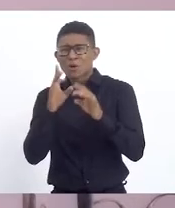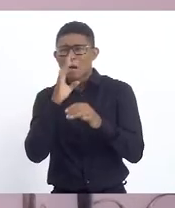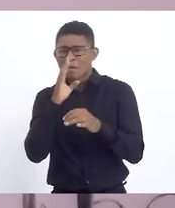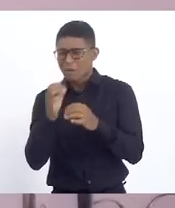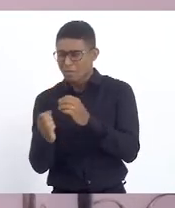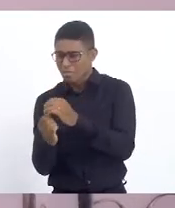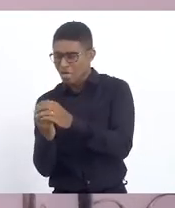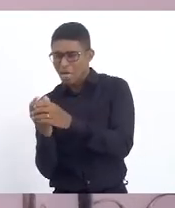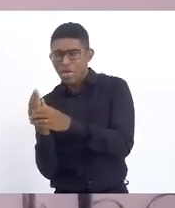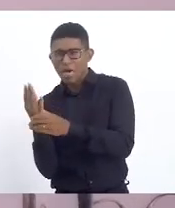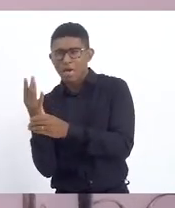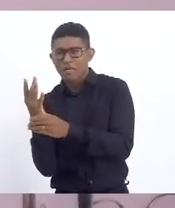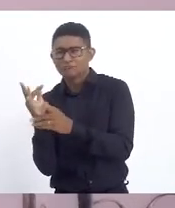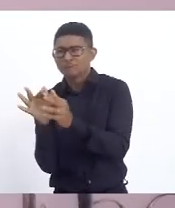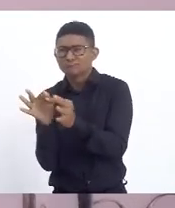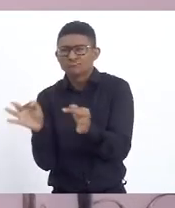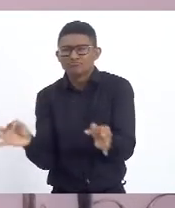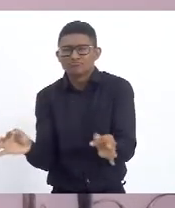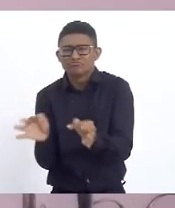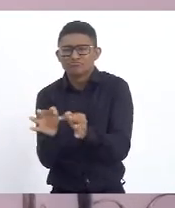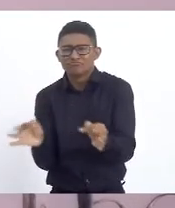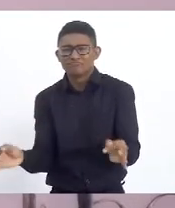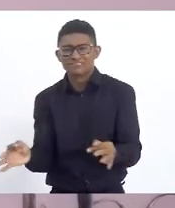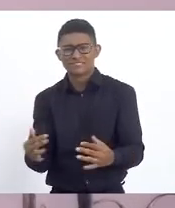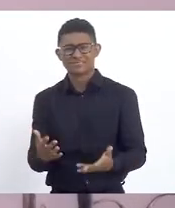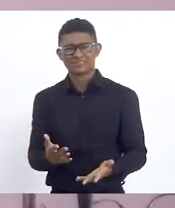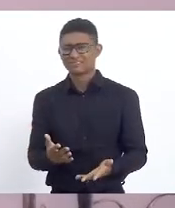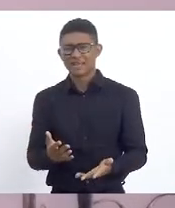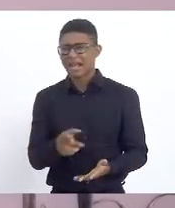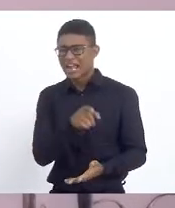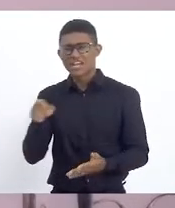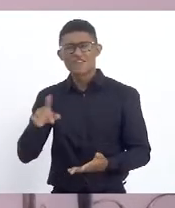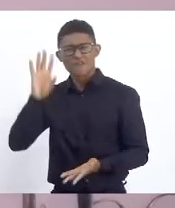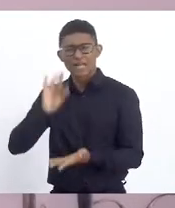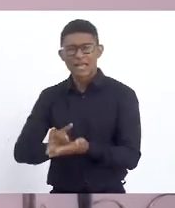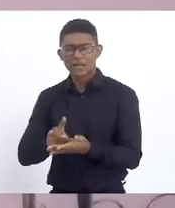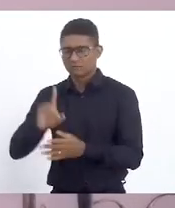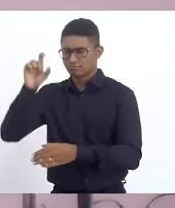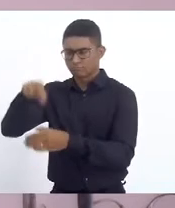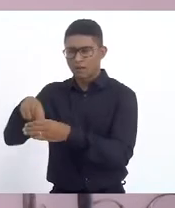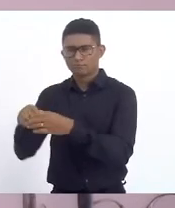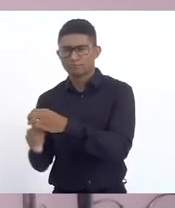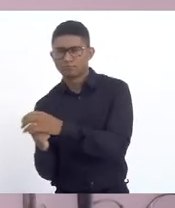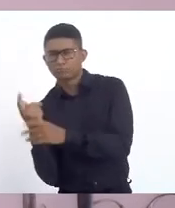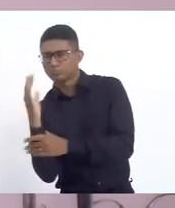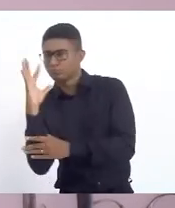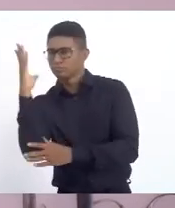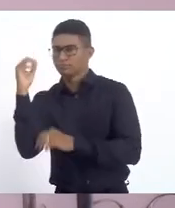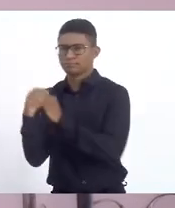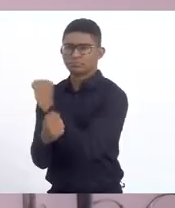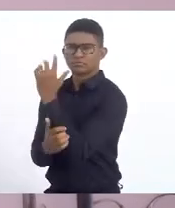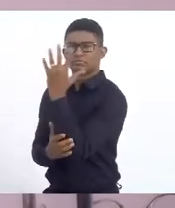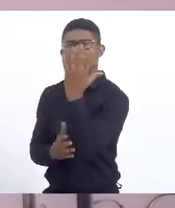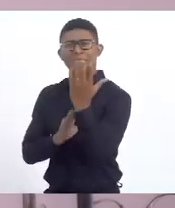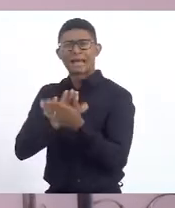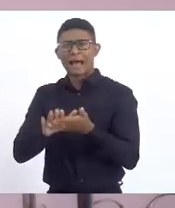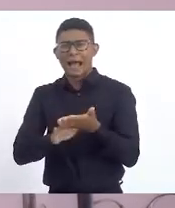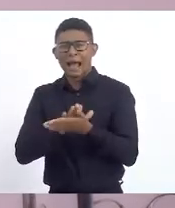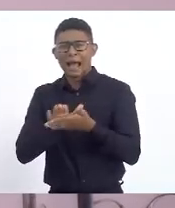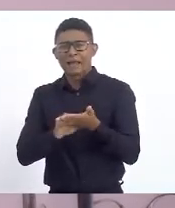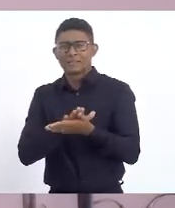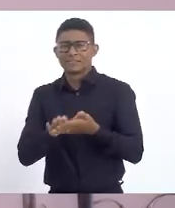que é. Sem política de reflorestamento, é mais matéria sólida para dentro do Rio Paraíba do Sul.